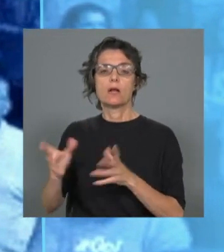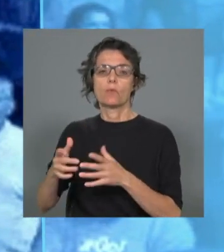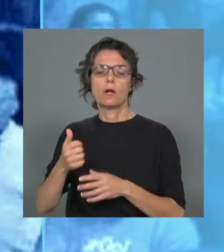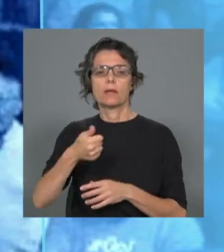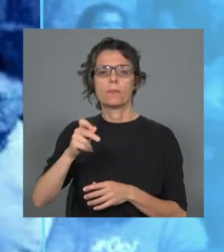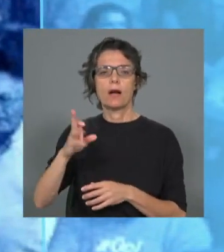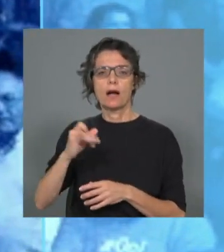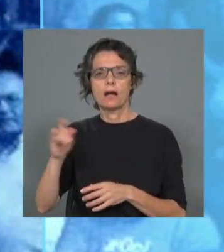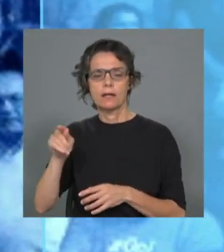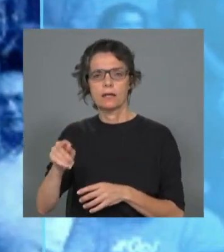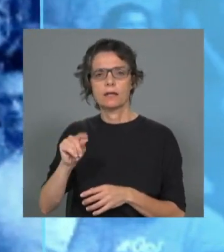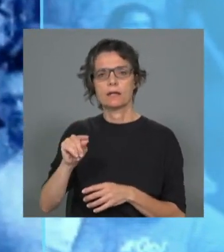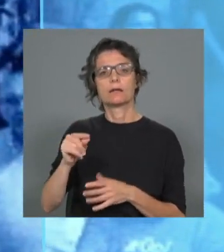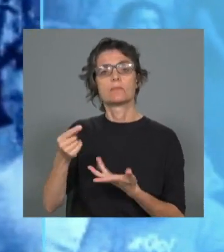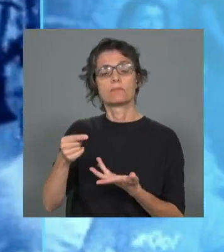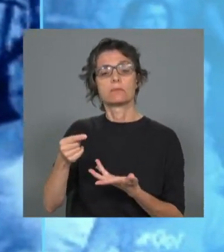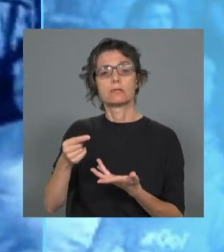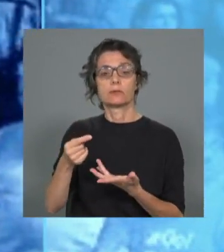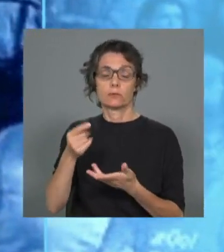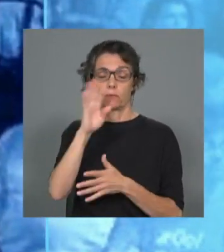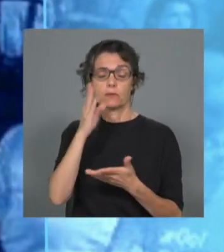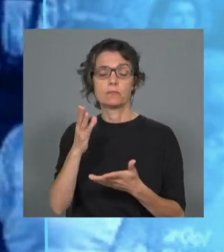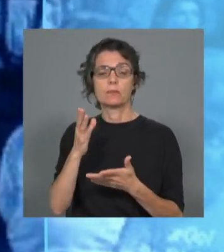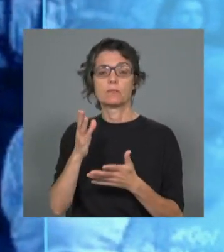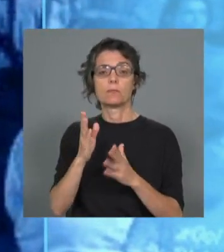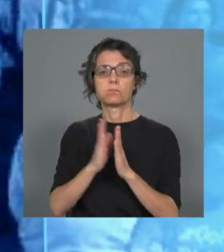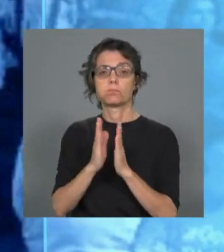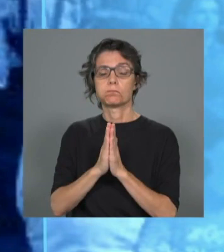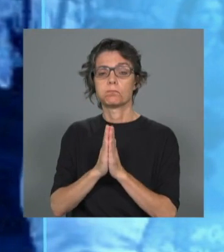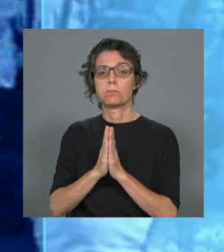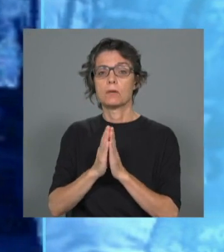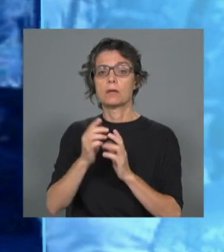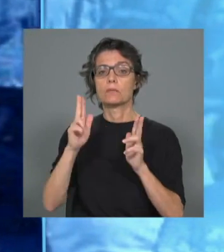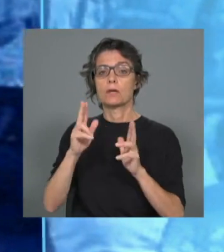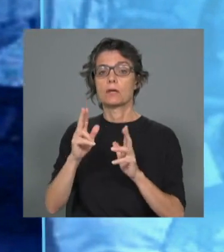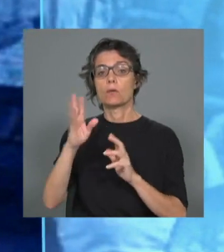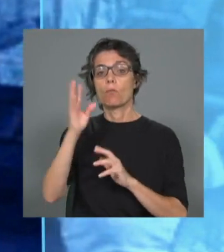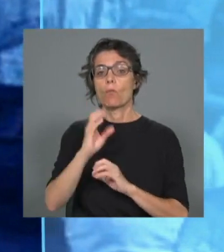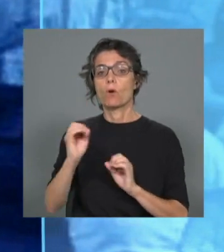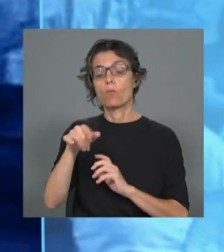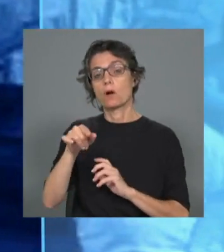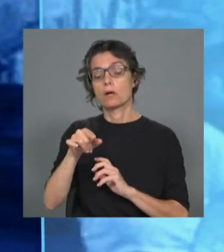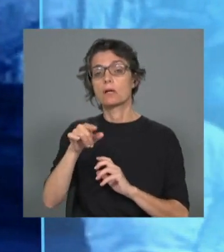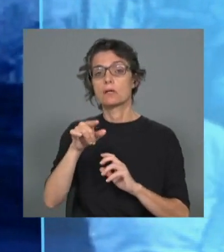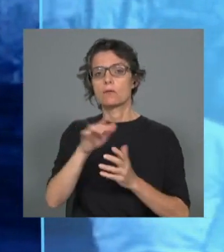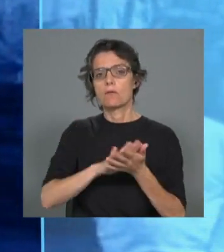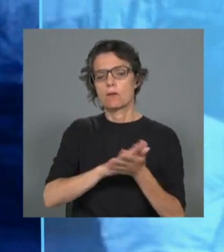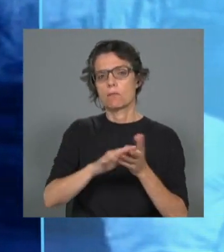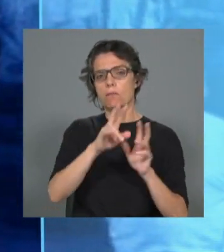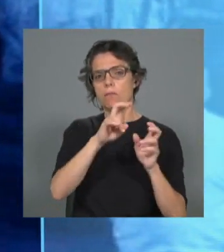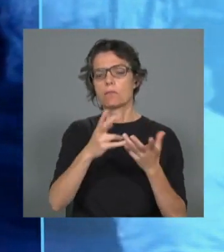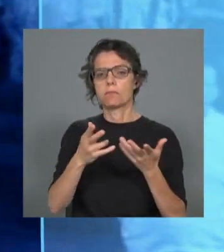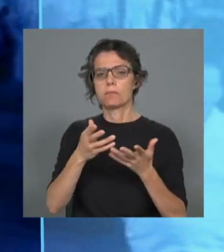e é a ausência de liberdade religiosa que motiva também a rubrica da Fundação Ajuda à Igreja que